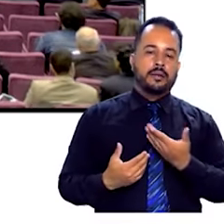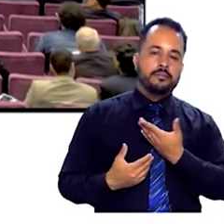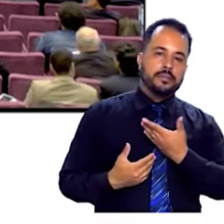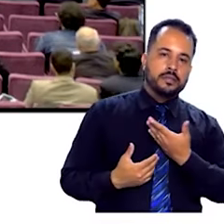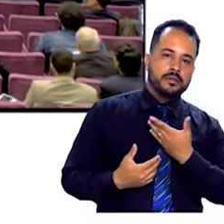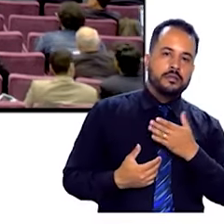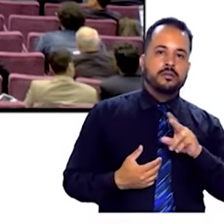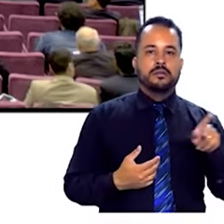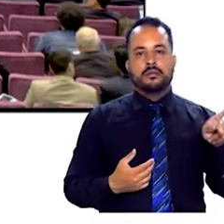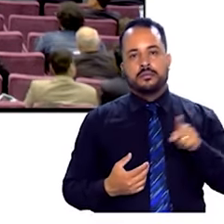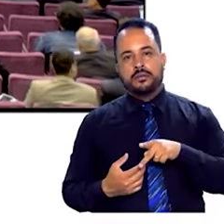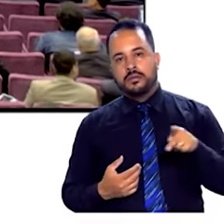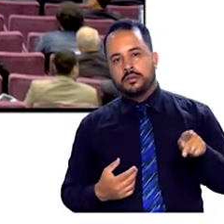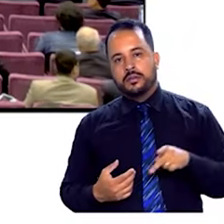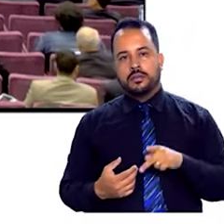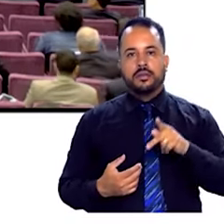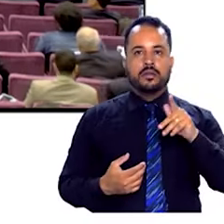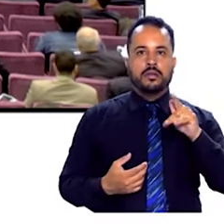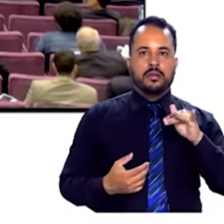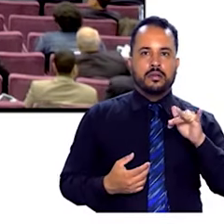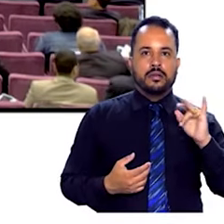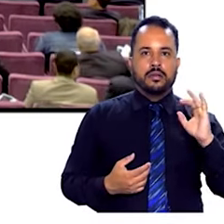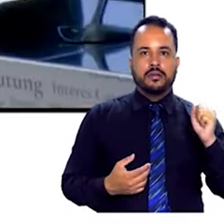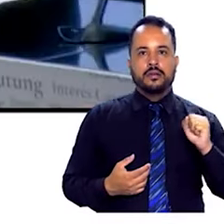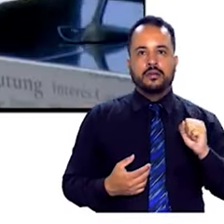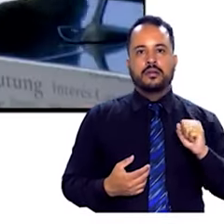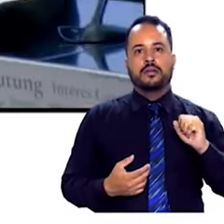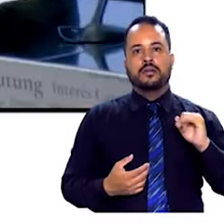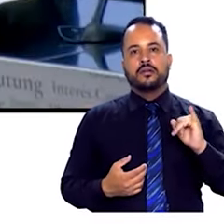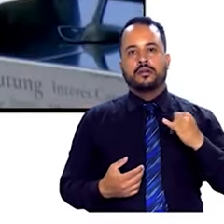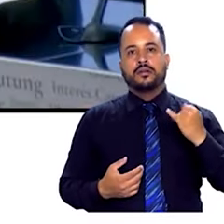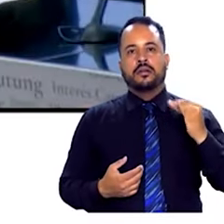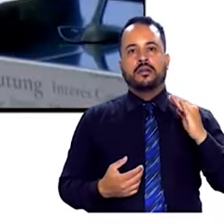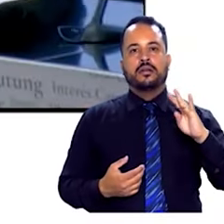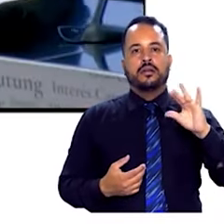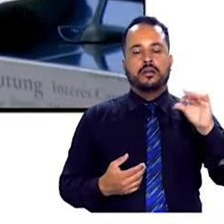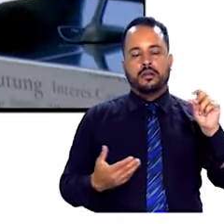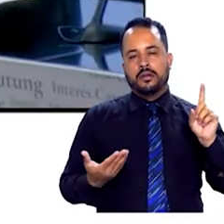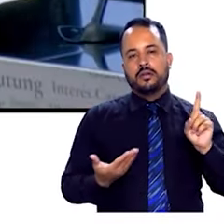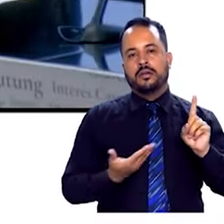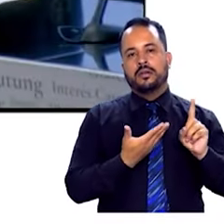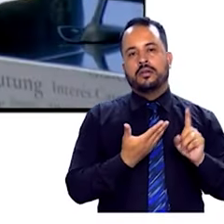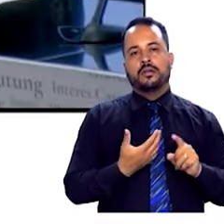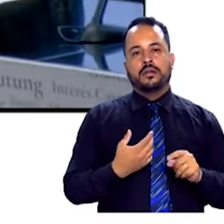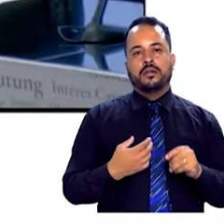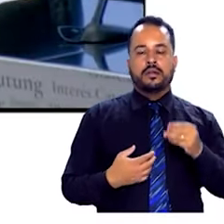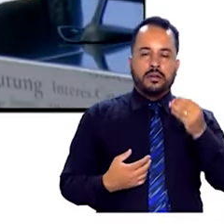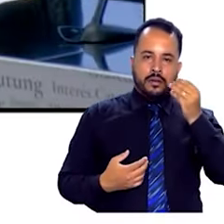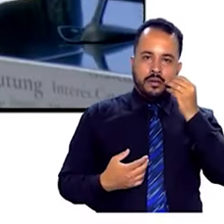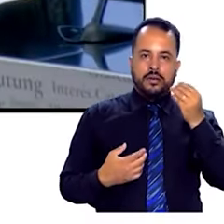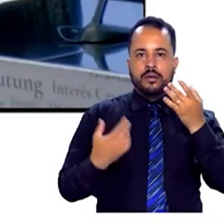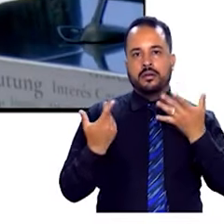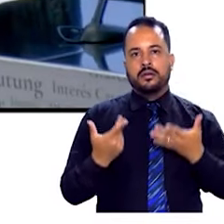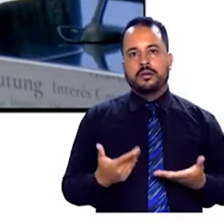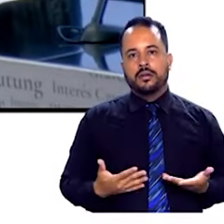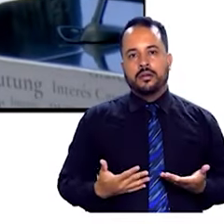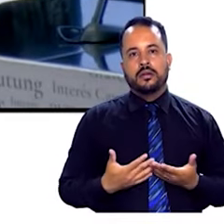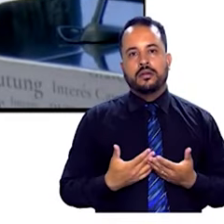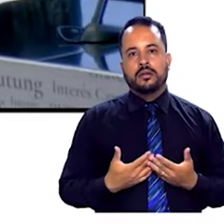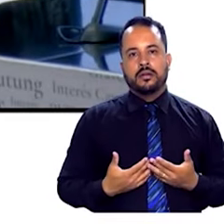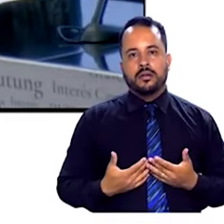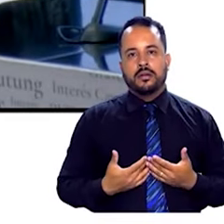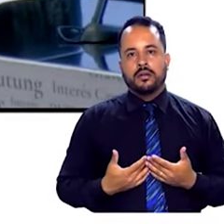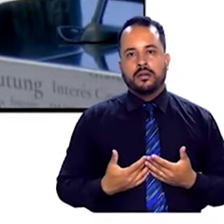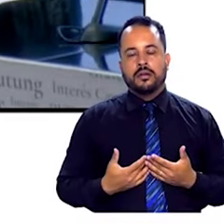Leandro Gianini eu eh vou tentar de falar aqui um vou ler